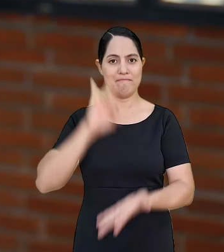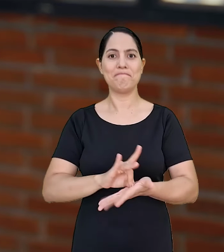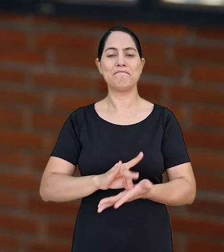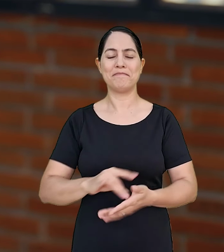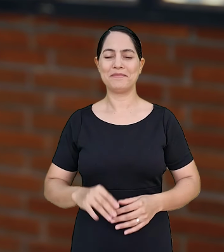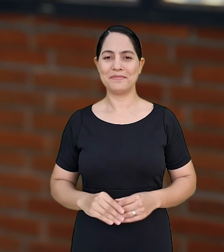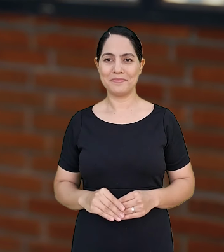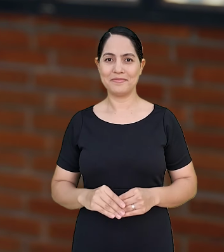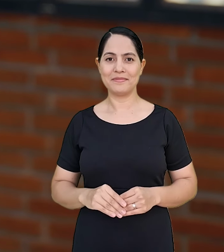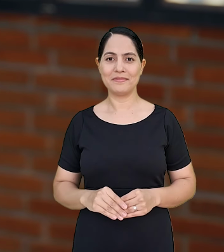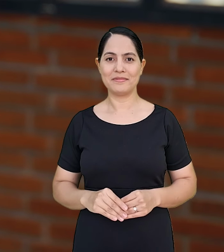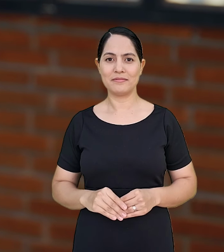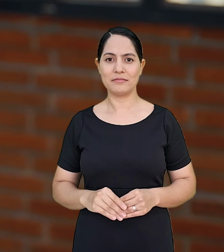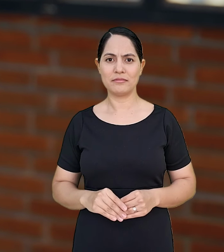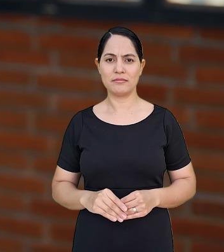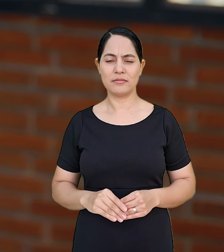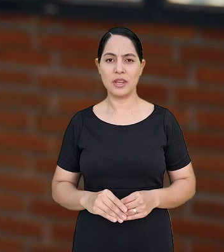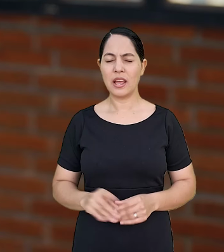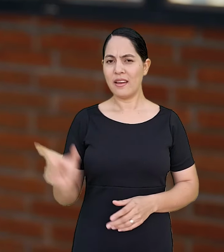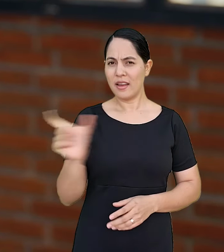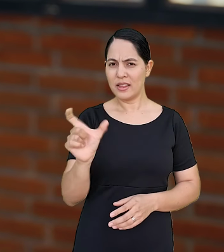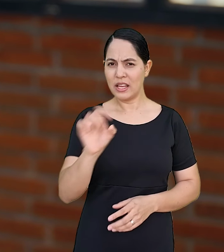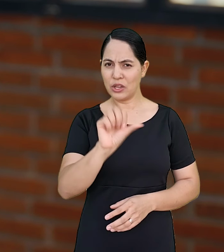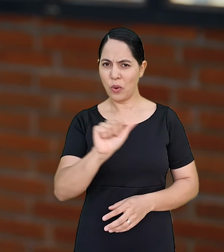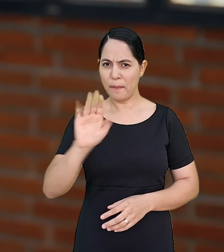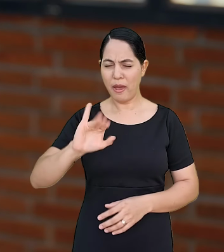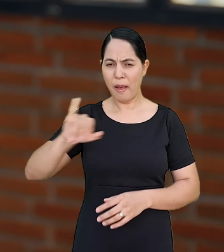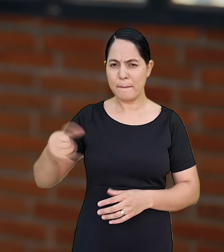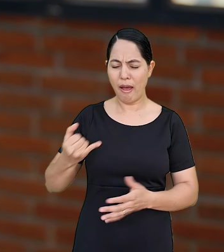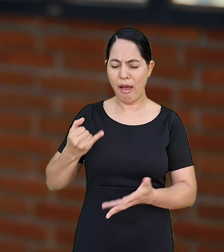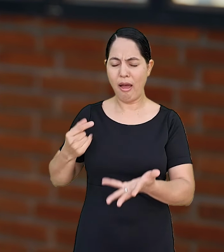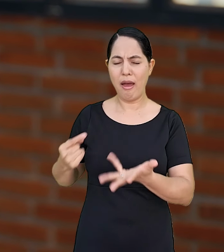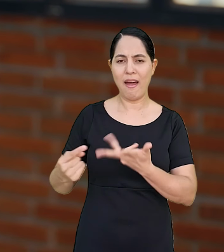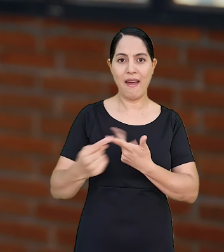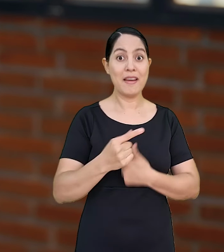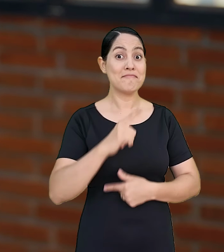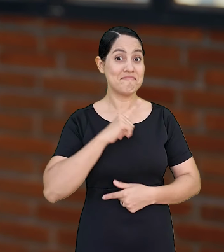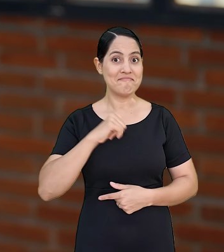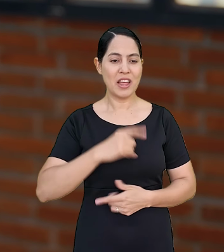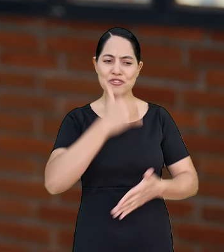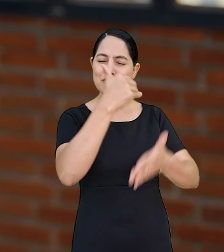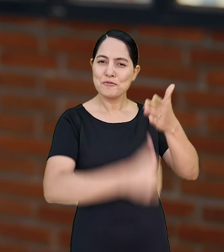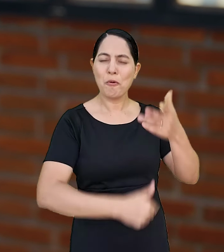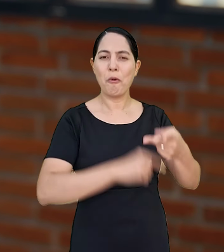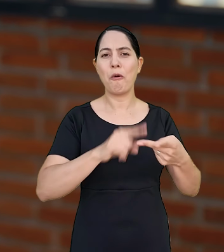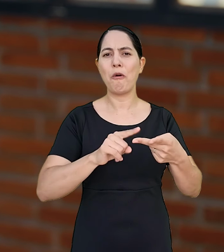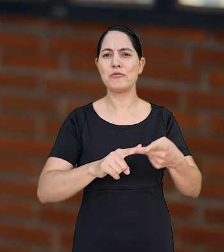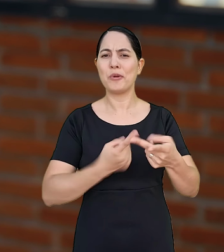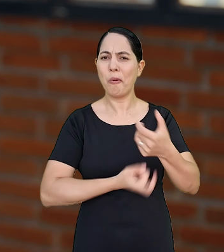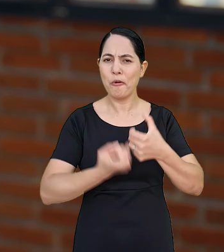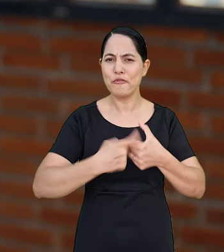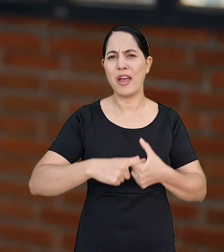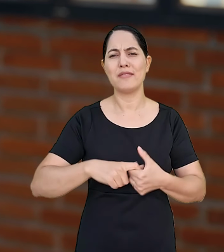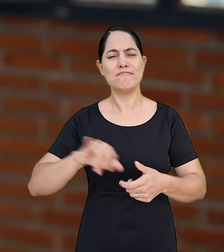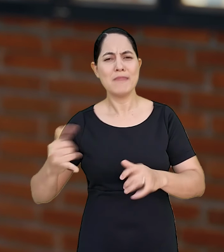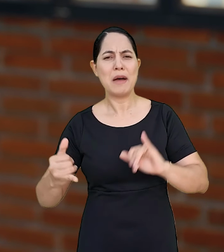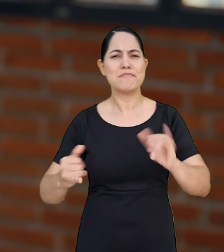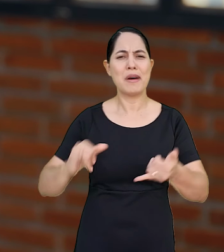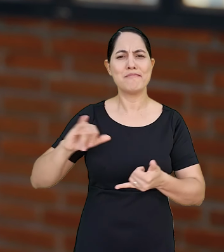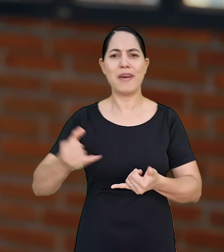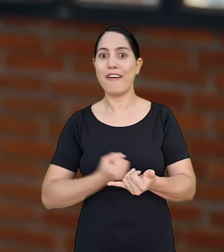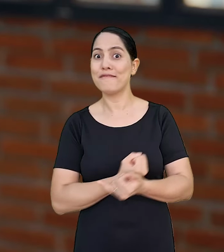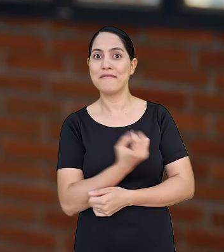Ser registrado na OAB tem muitas vantagens. Uma delas é ter acesso a uma série de descontos e benefícios dos convênios firmados